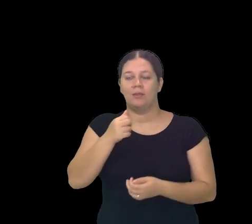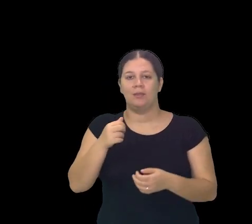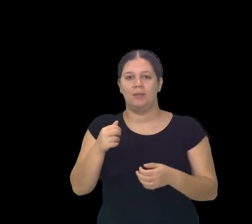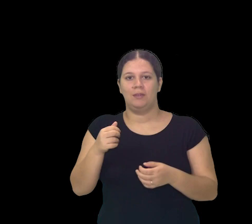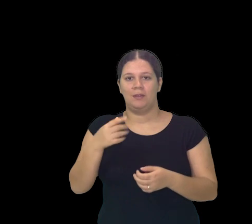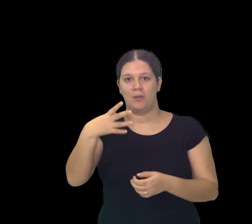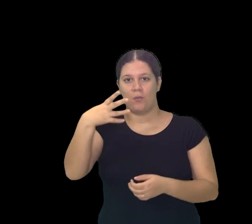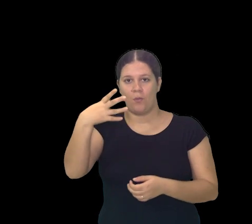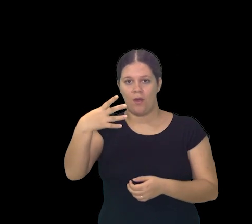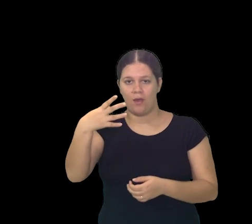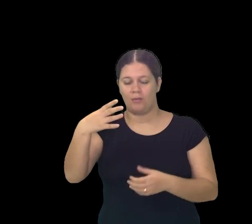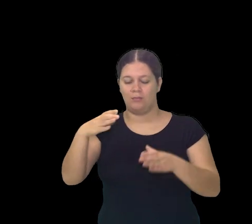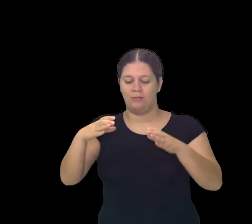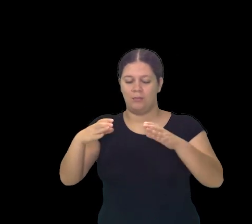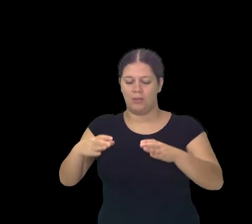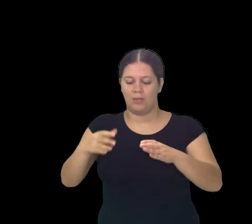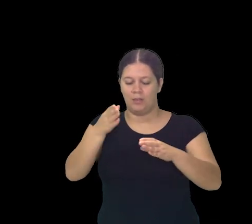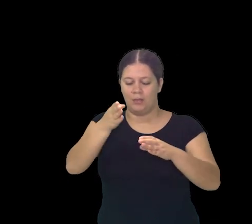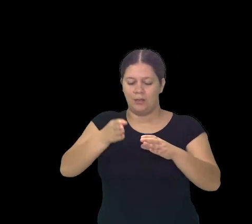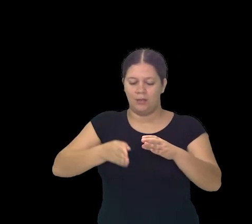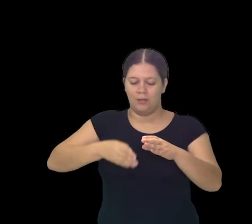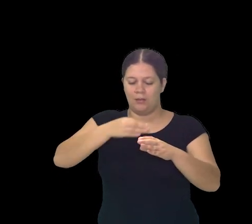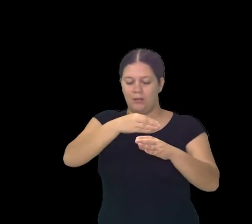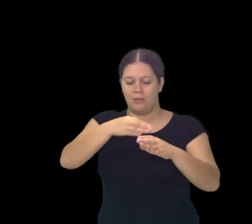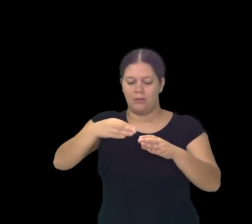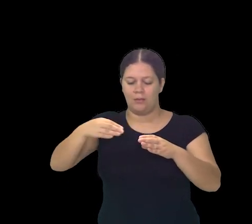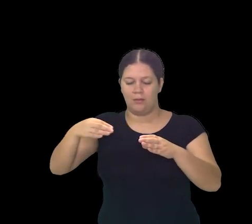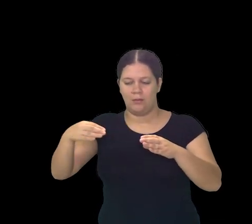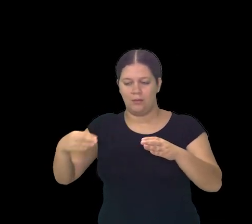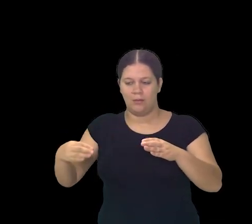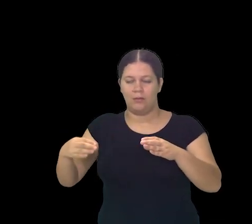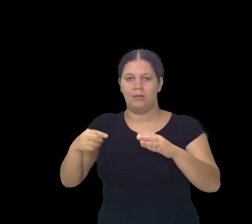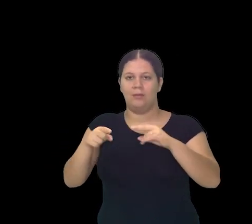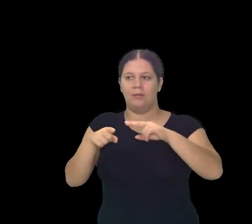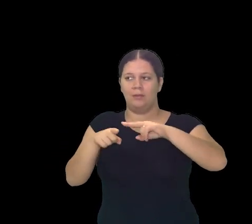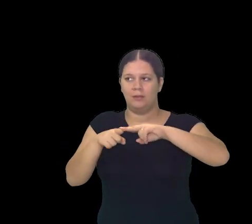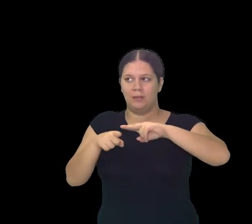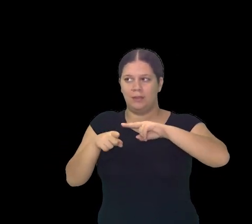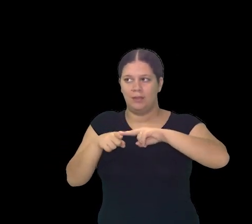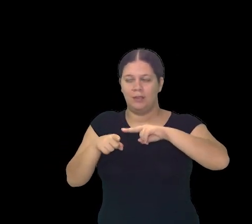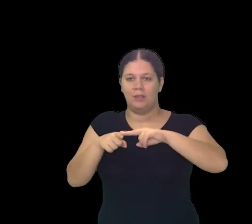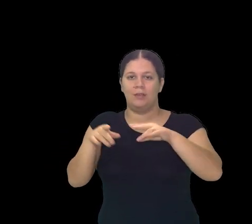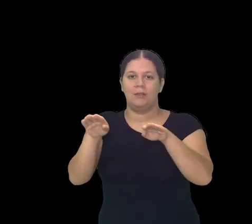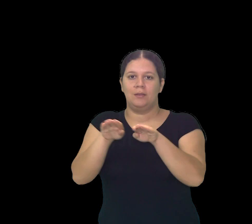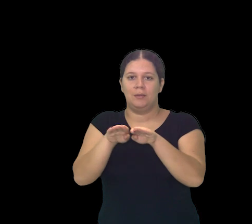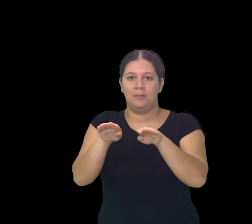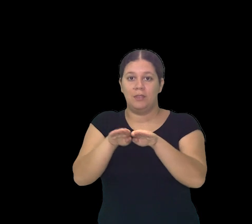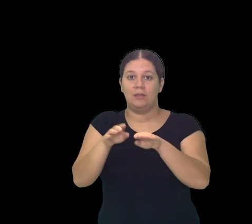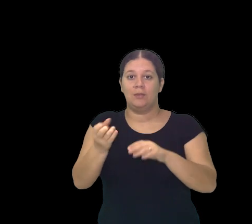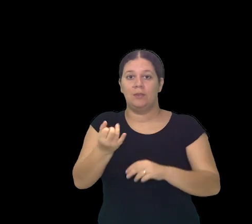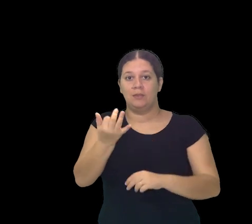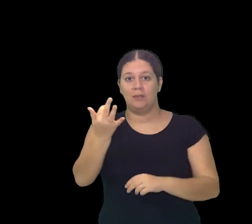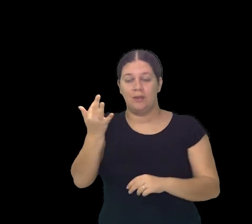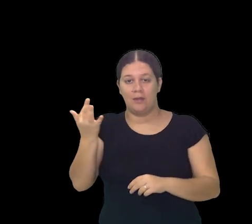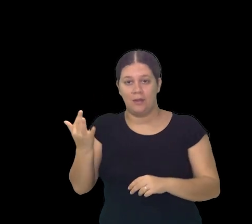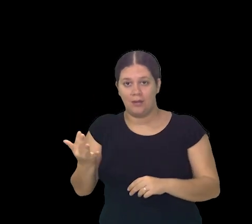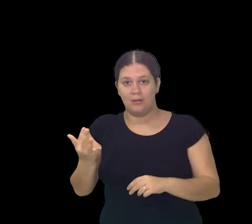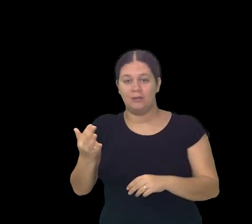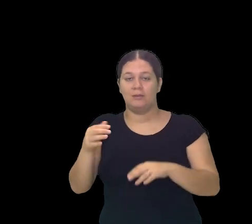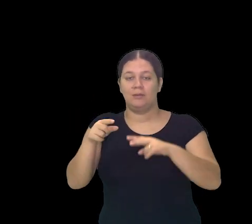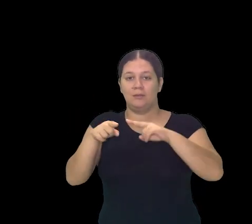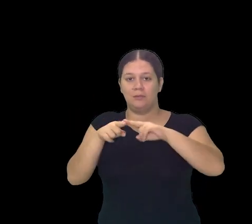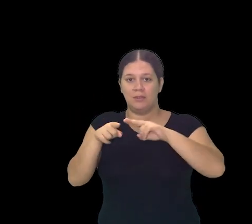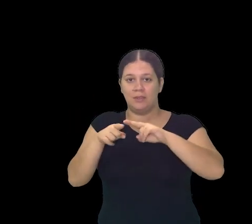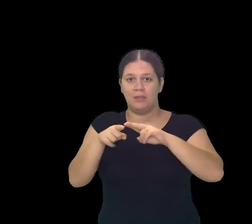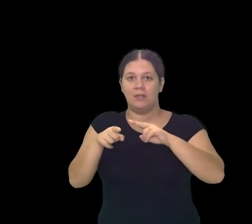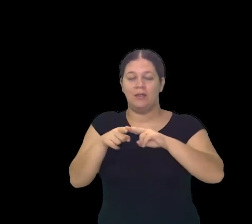esse pedaço, dá para imaginar comendo esse e esse pedaço aqui. Eu comi a mesma quantidade de pizza. Quando